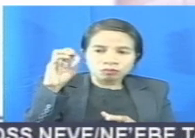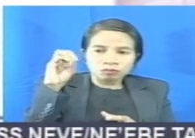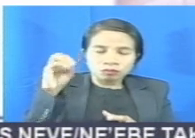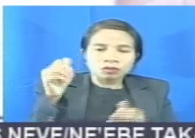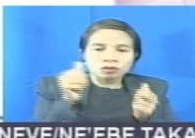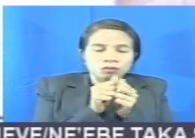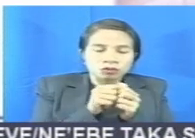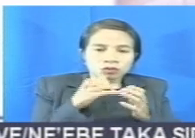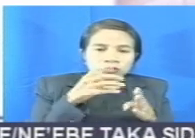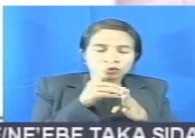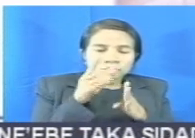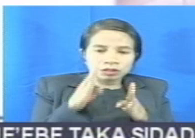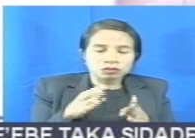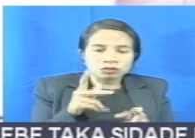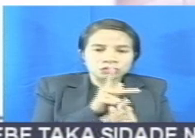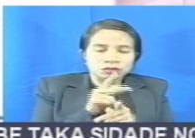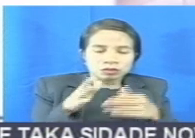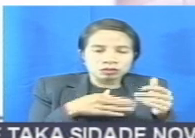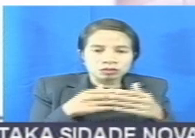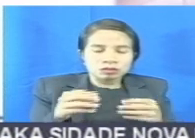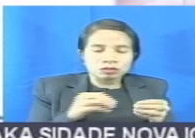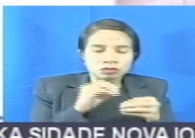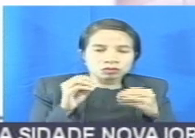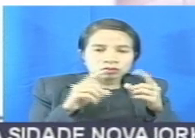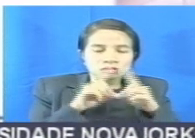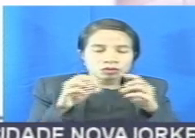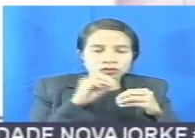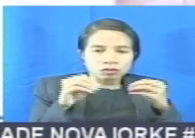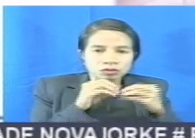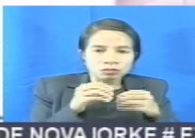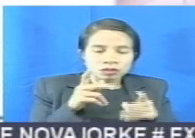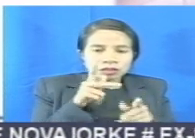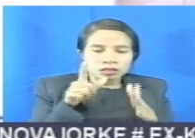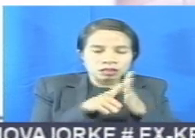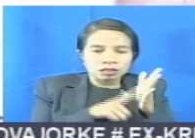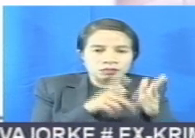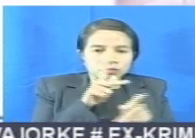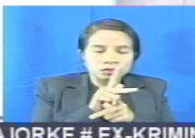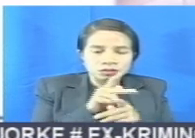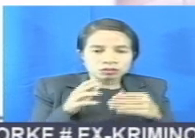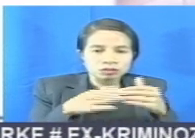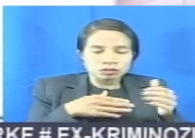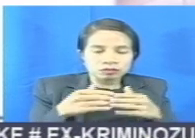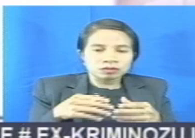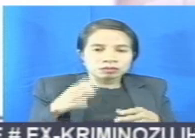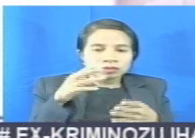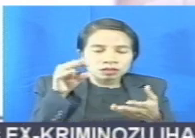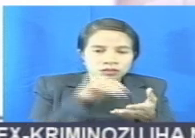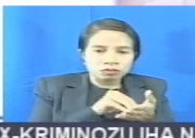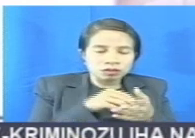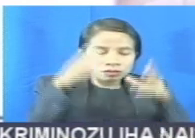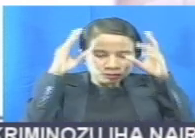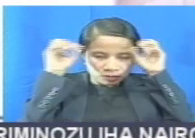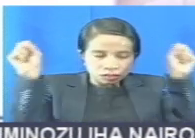Civil. Sim, o segmento nesse colia com a Lei Proteção Civil, na promulga ou na Rússia Presidente da República. Turmai e também